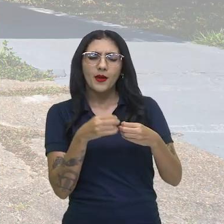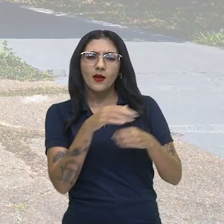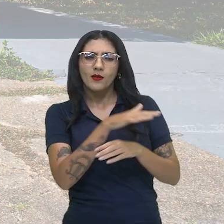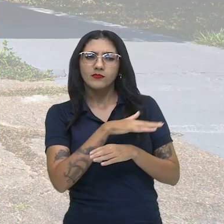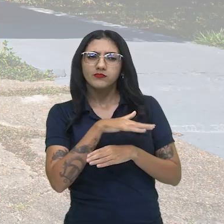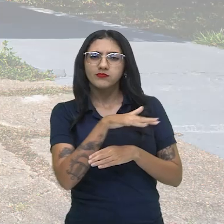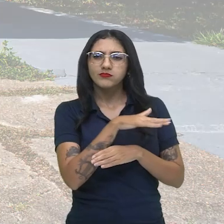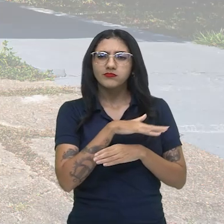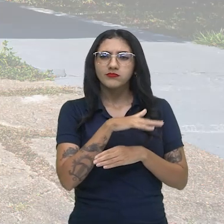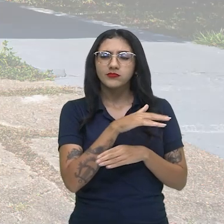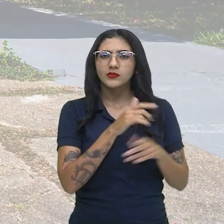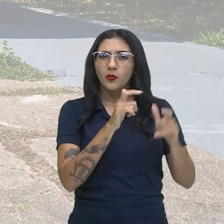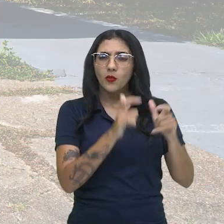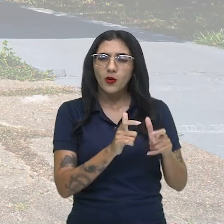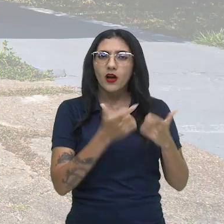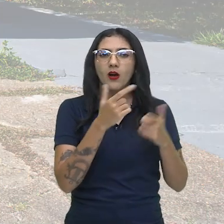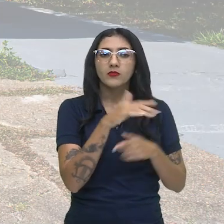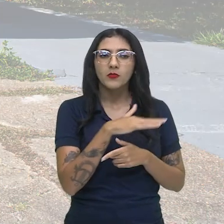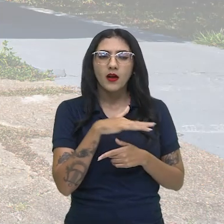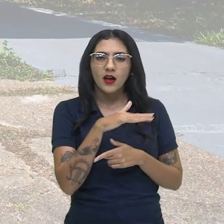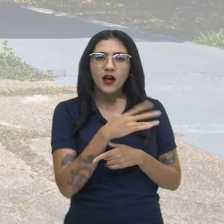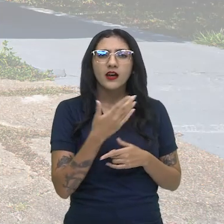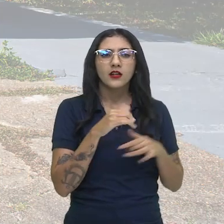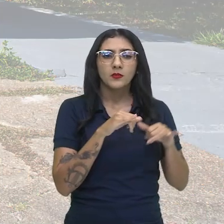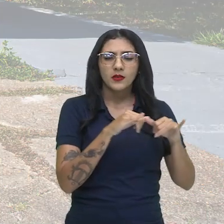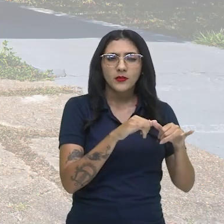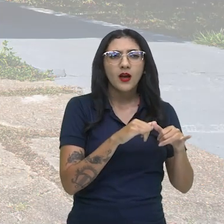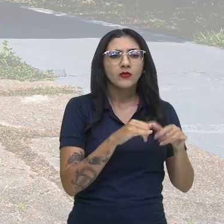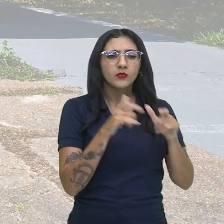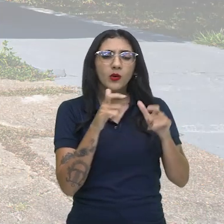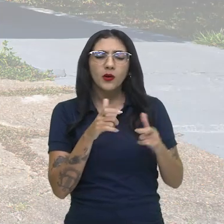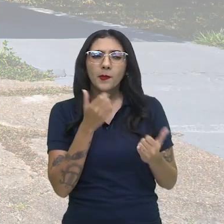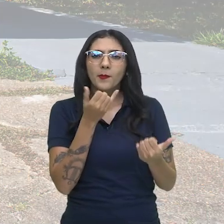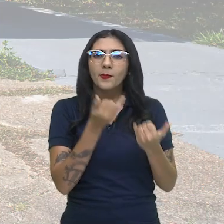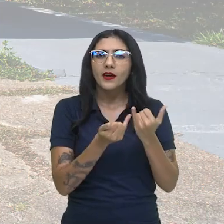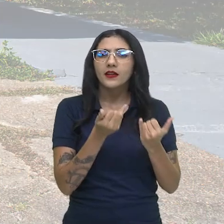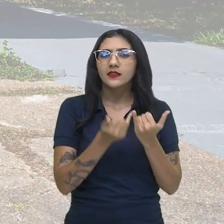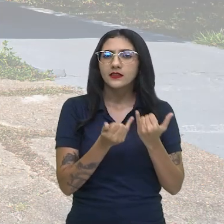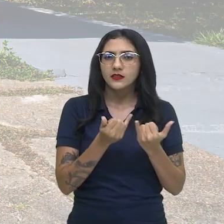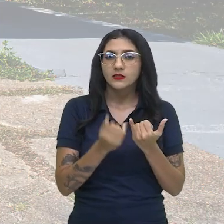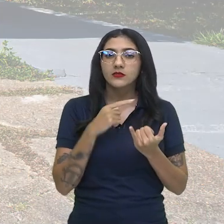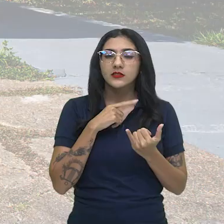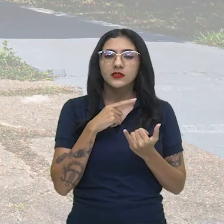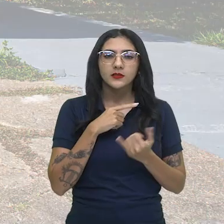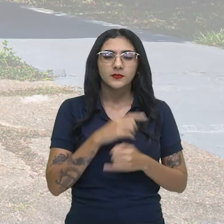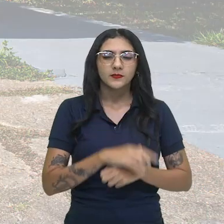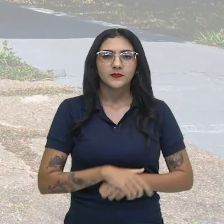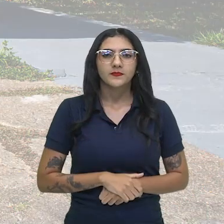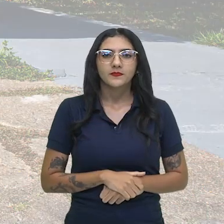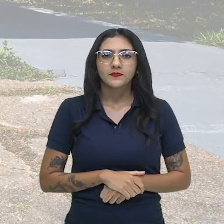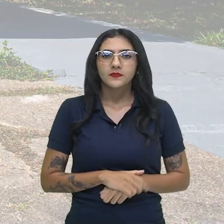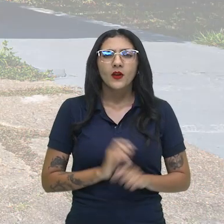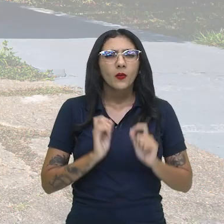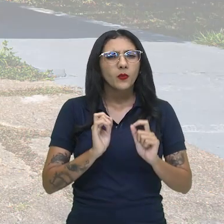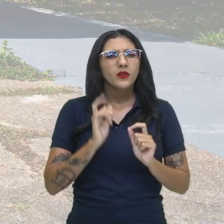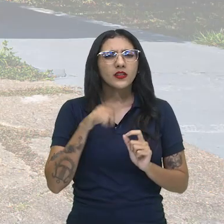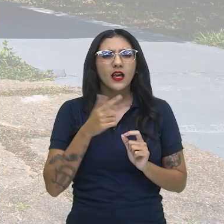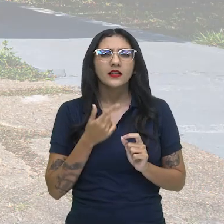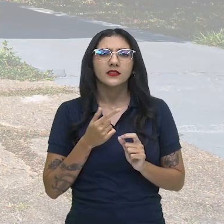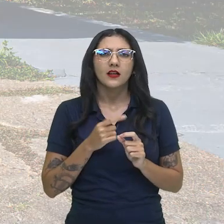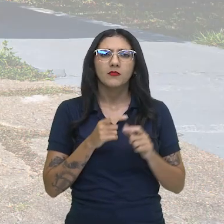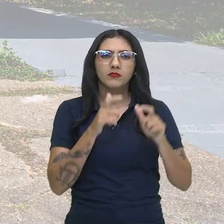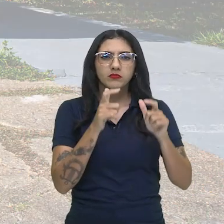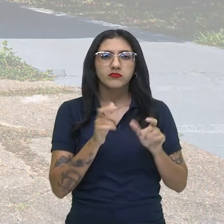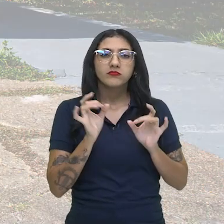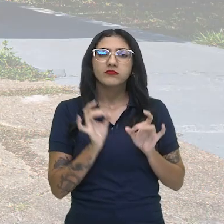residências, em algum comércio, em algum supermercado, uma central dessa de coleta seletiva. O que é a coleta seletiva, né?